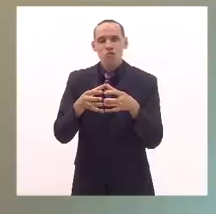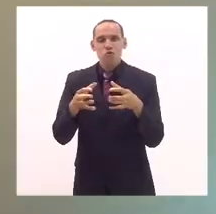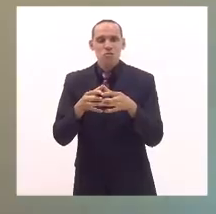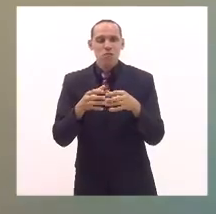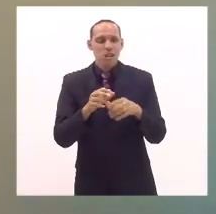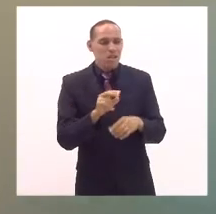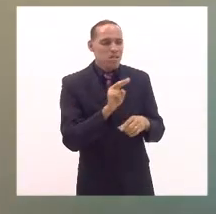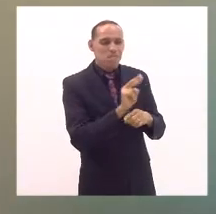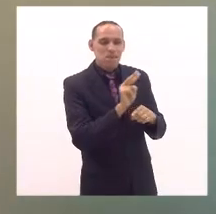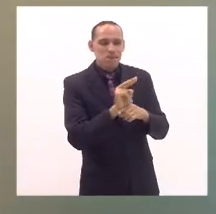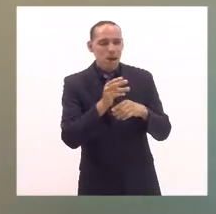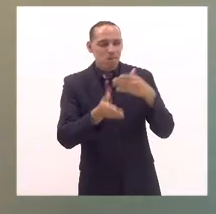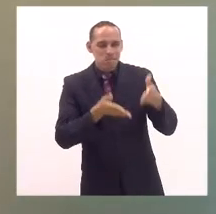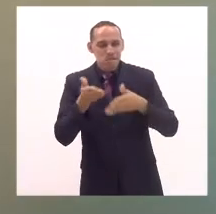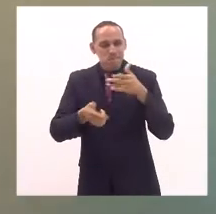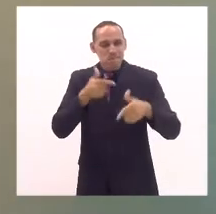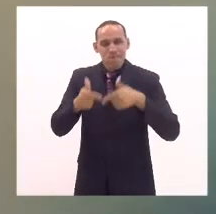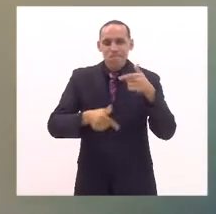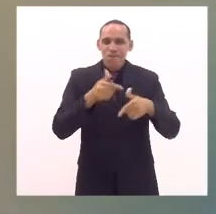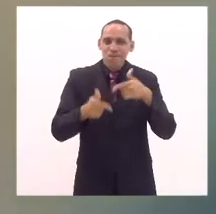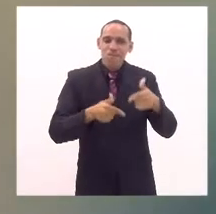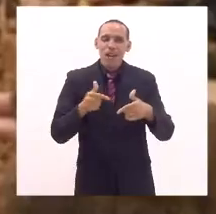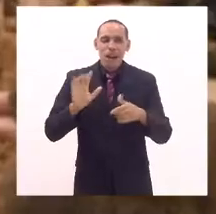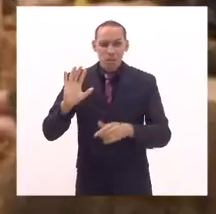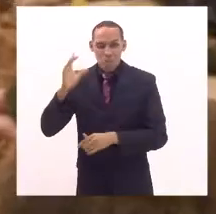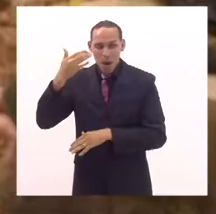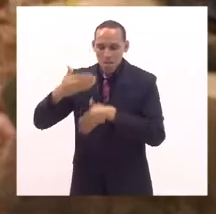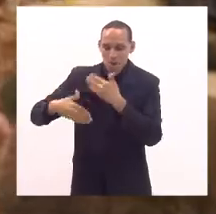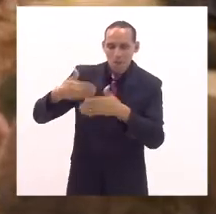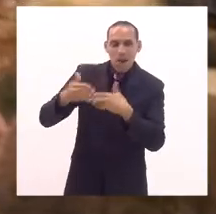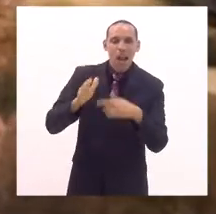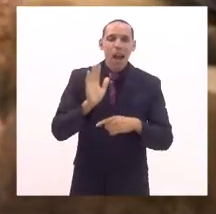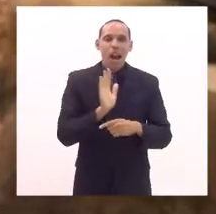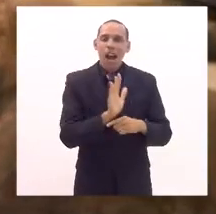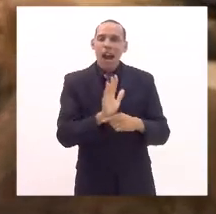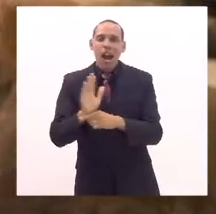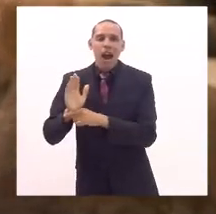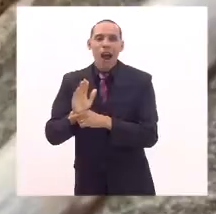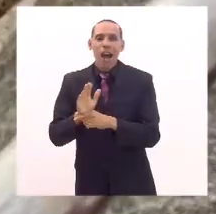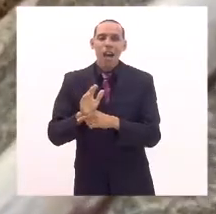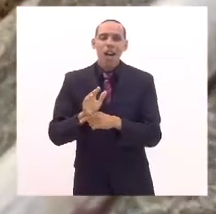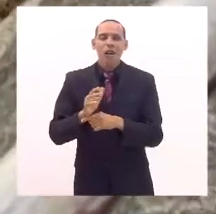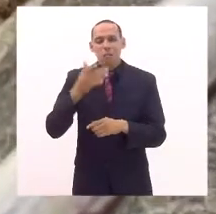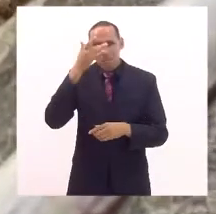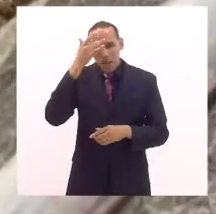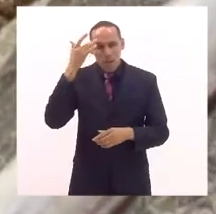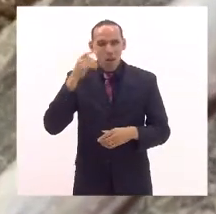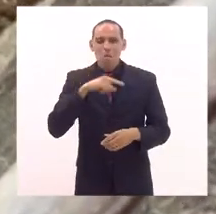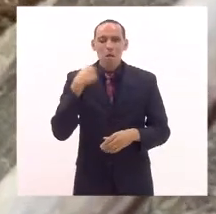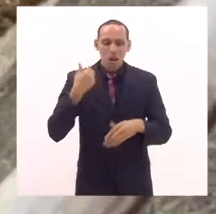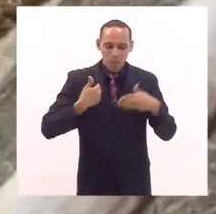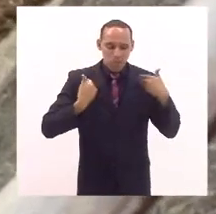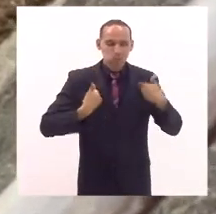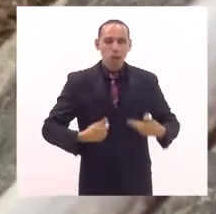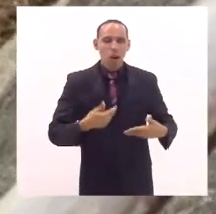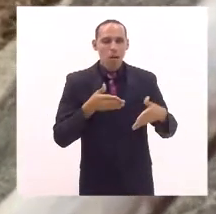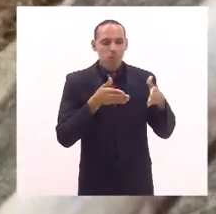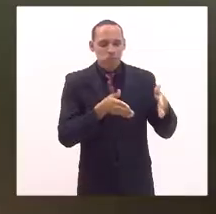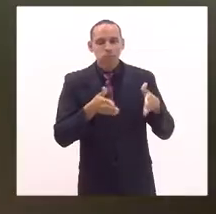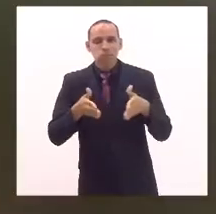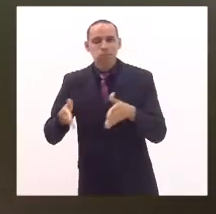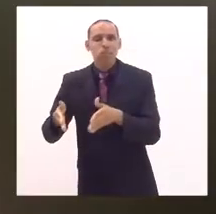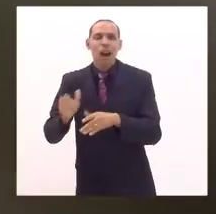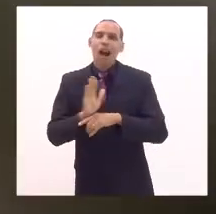dias subsequentes da tragédia, tornando possível localizar muitos corpos no local, o que trouxe um alento